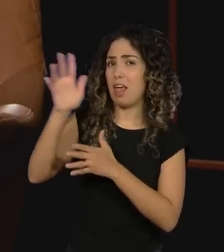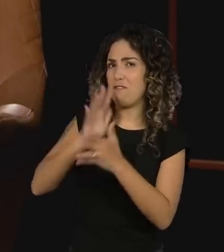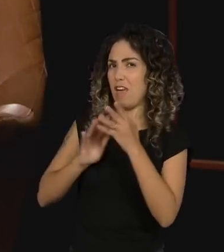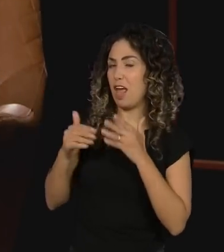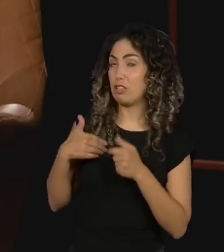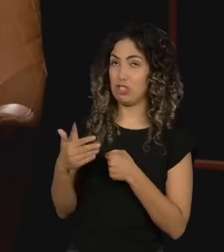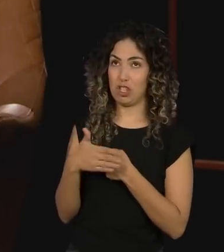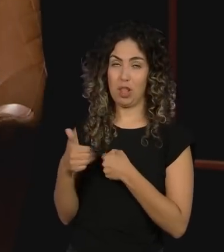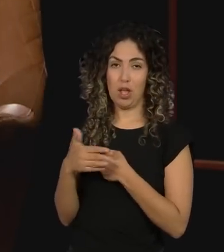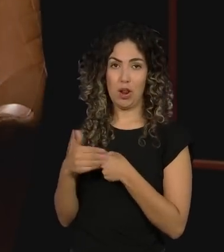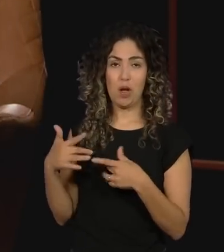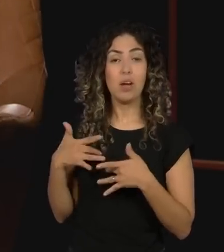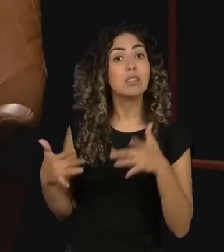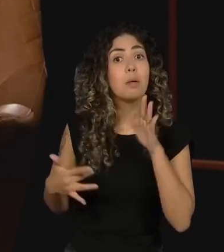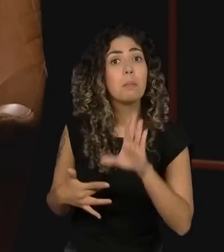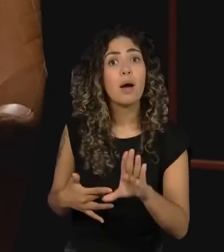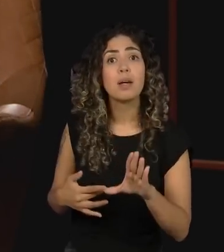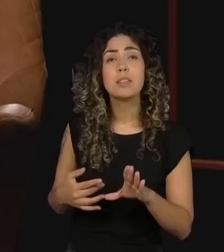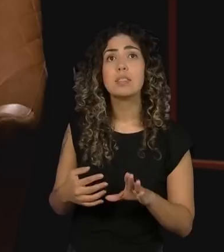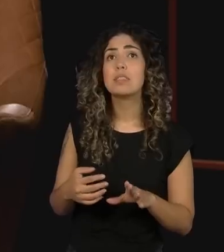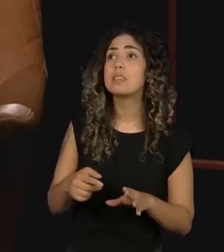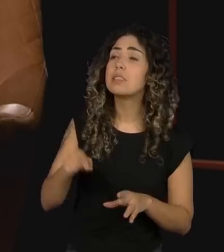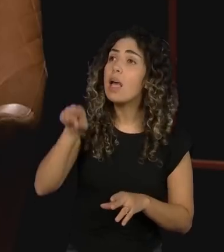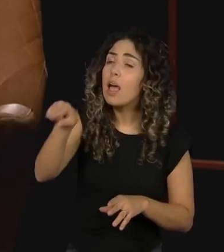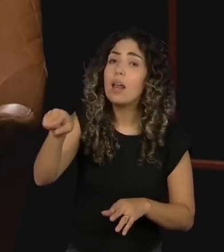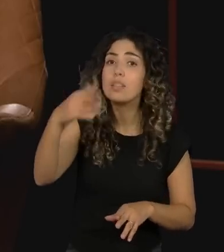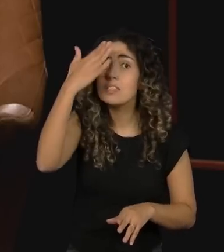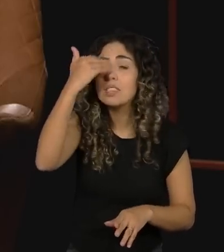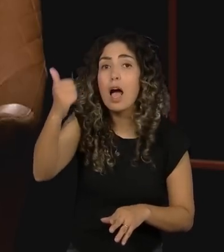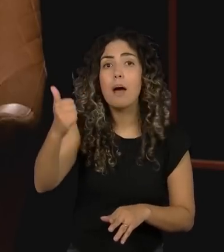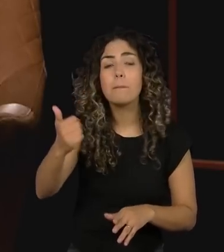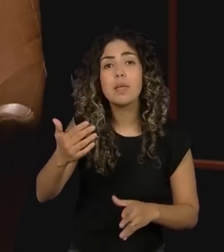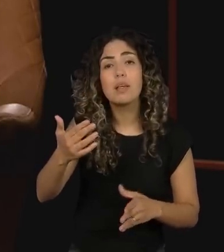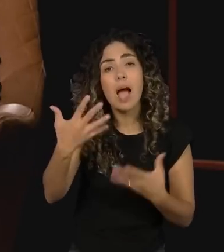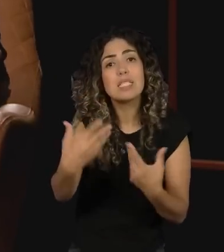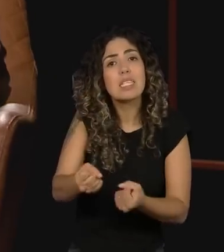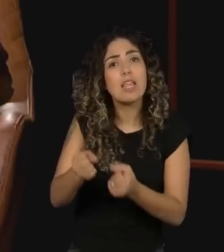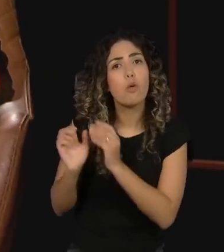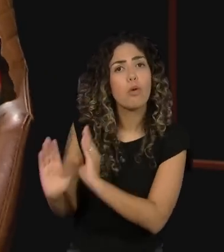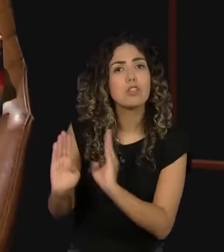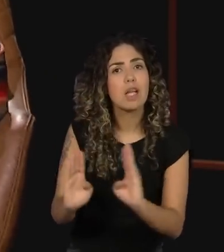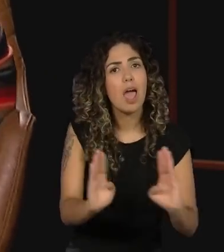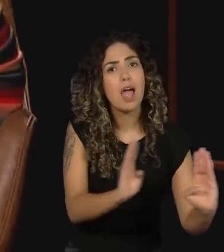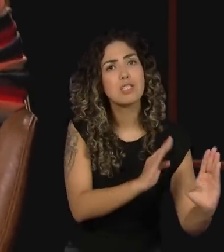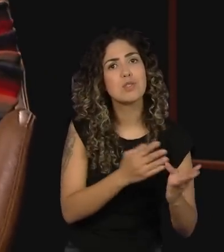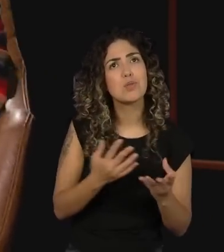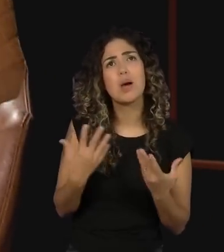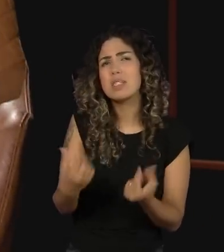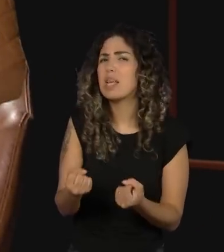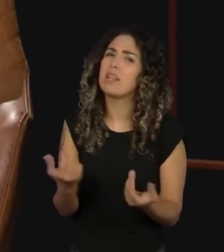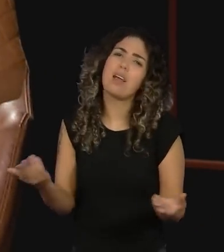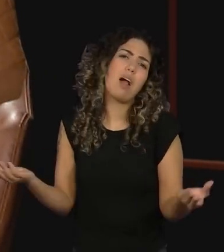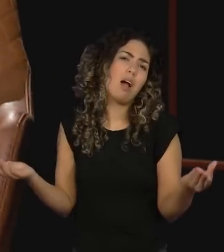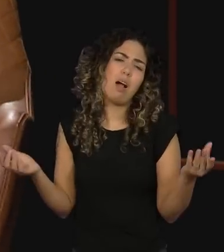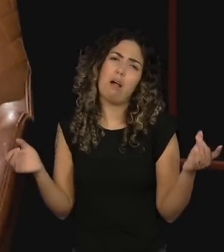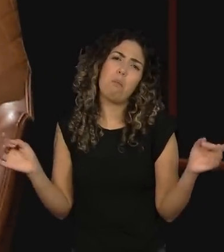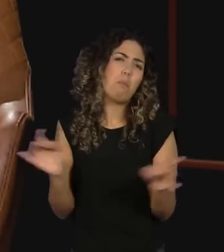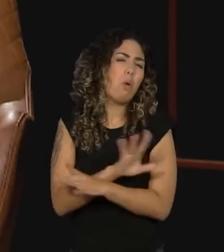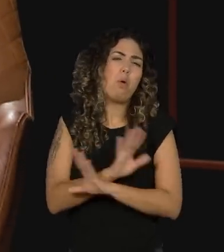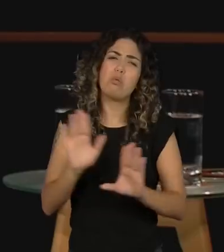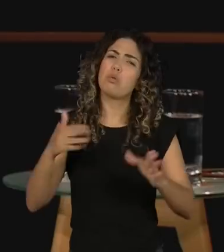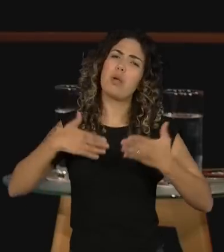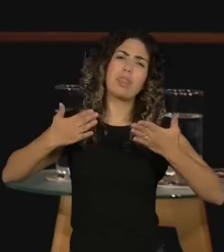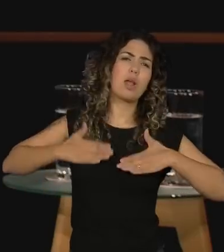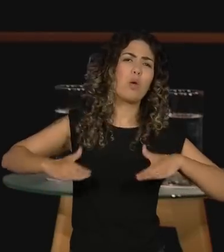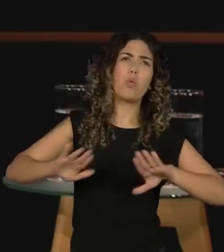tem atores que sabem admirar um processo, nossa, aí você está em casa, realmente você está em casa. Aí a